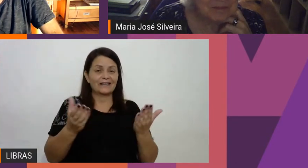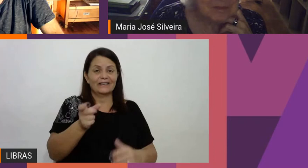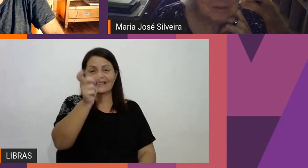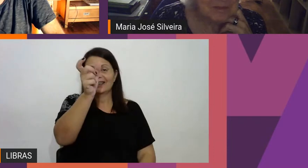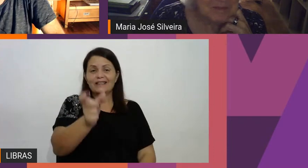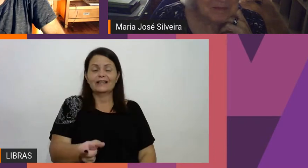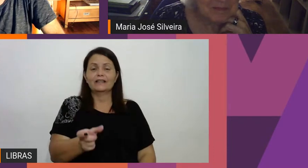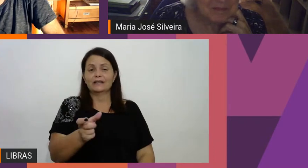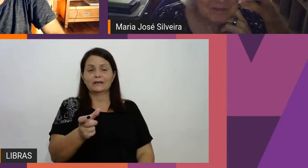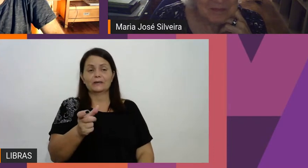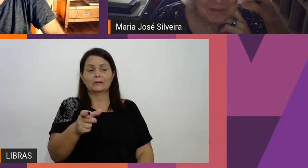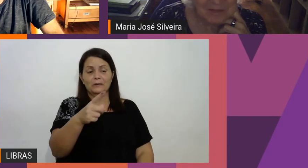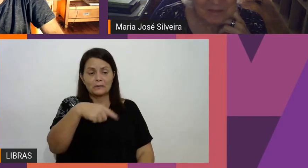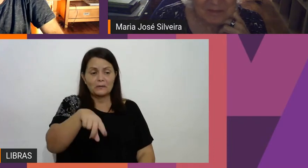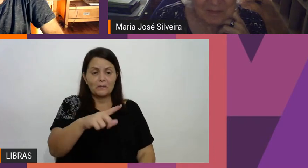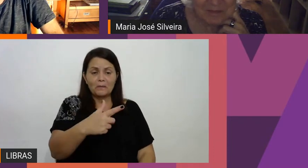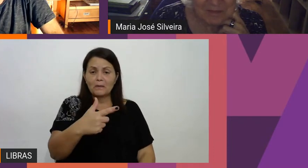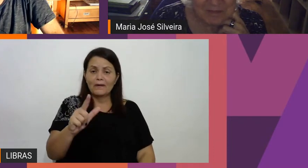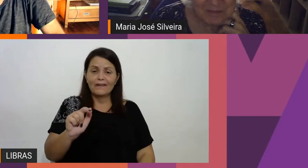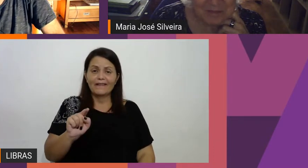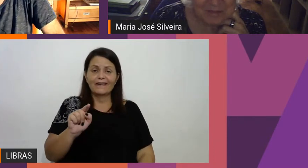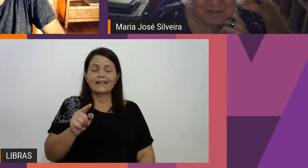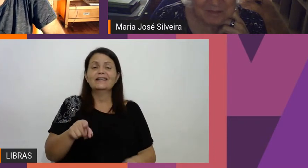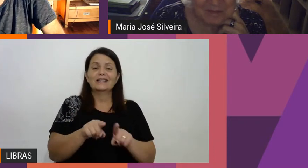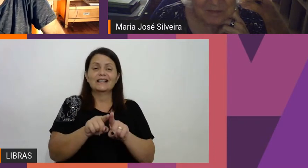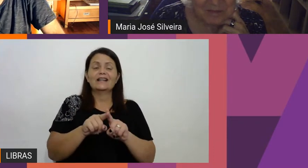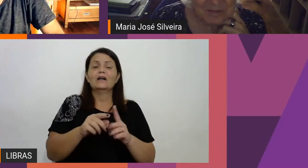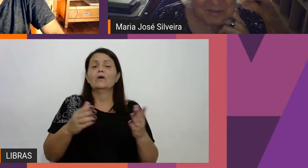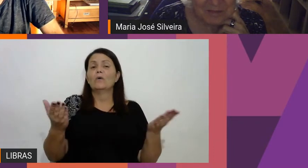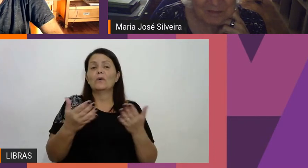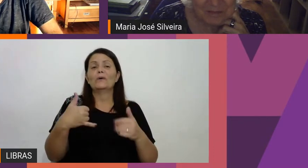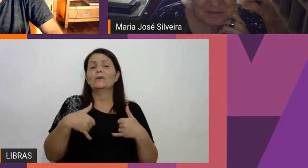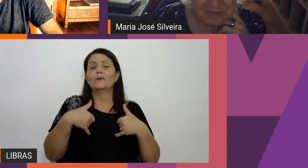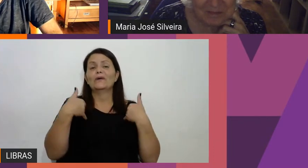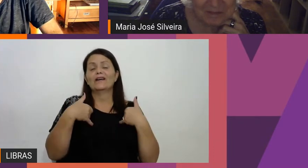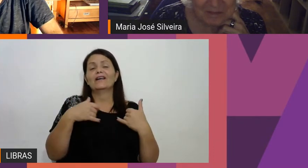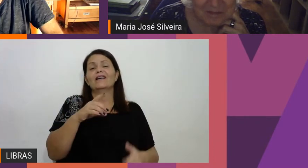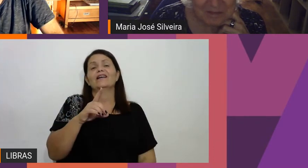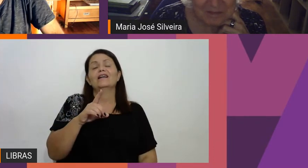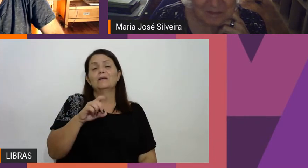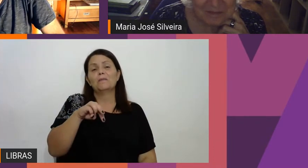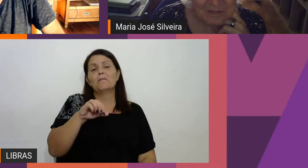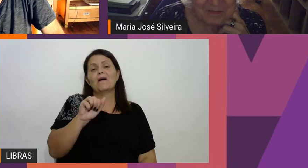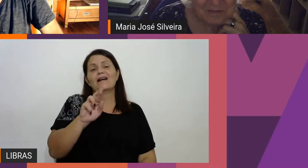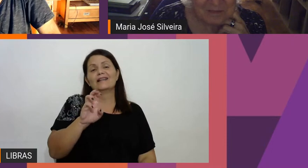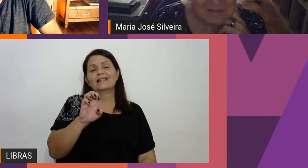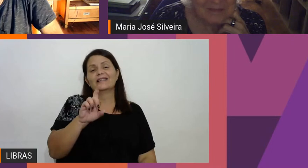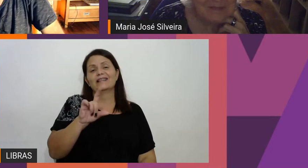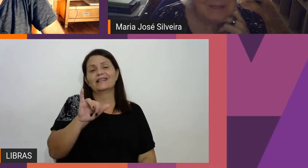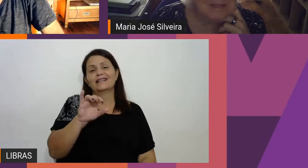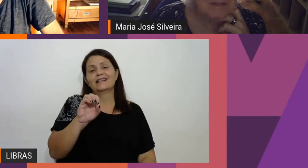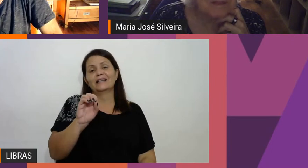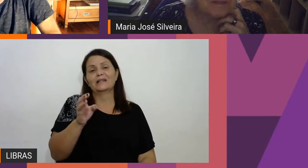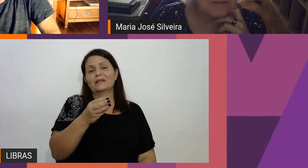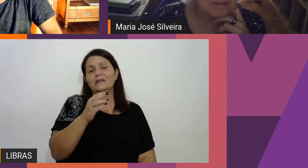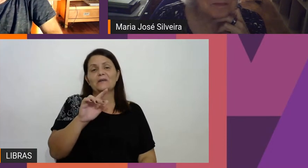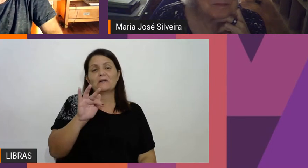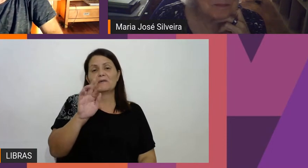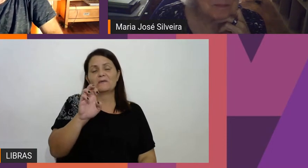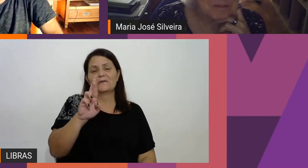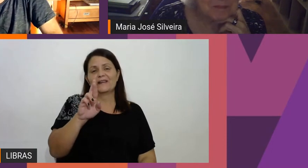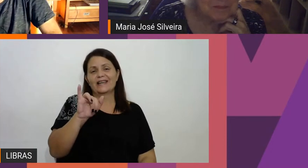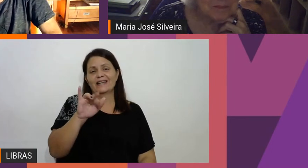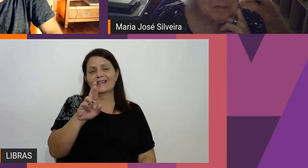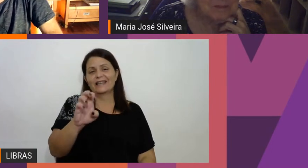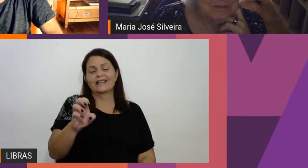não esteja aqui com a gente mas estava na mesa Hoje é aniversário do Marcelino série A bom então